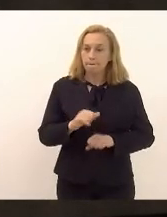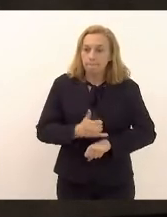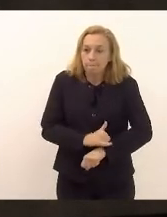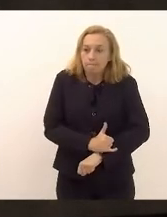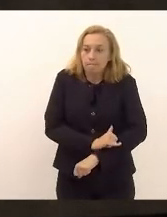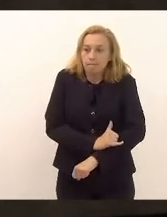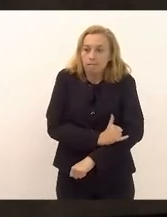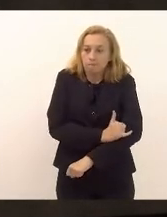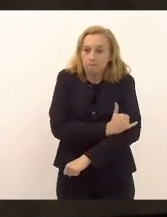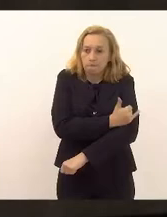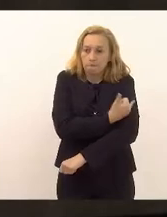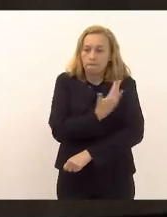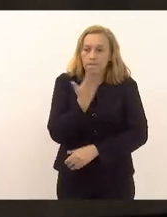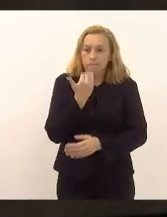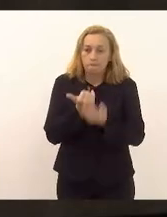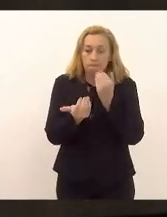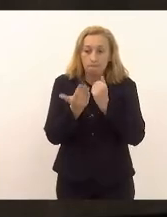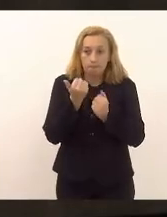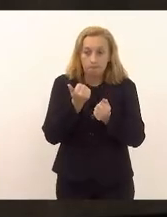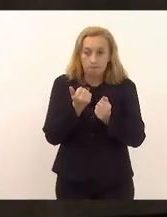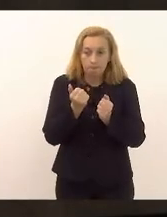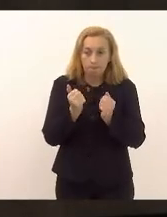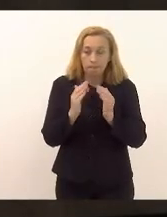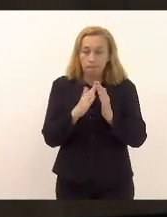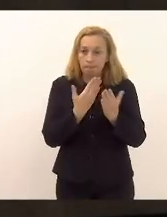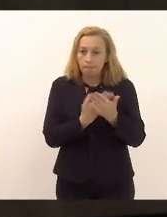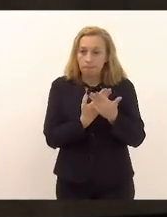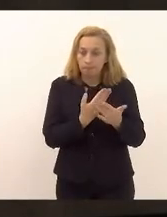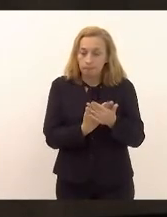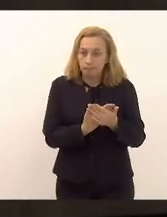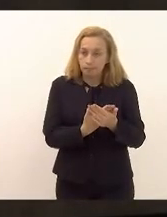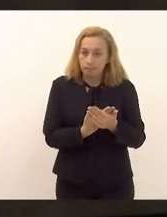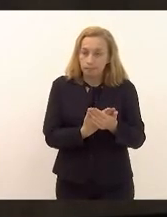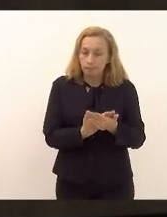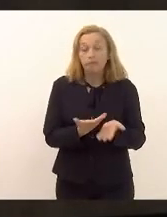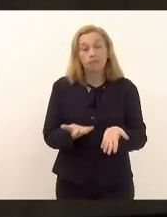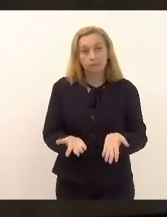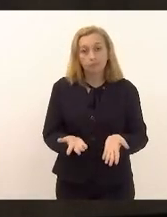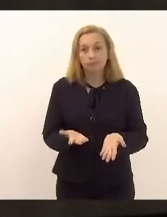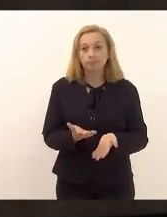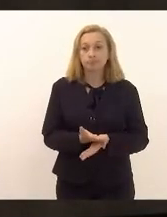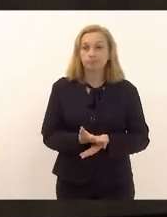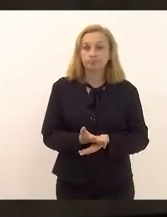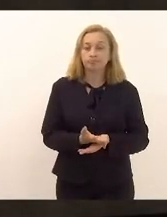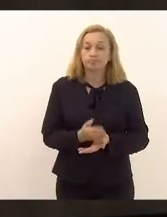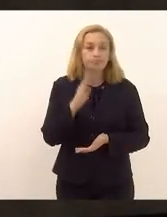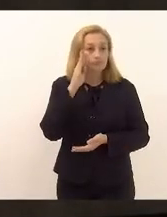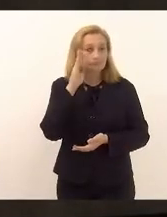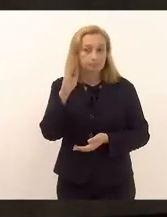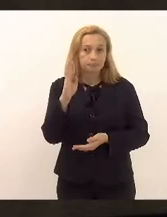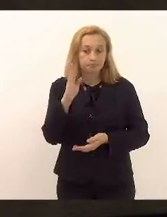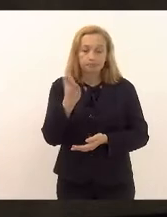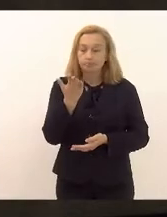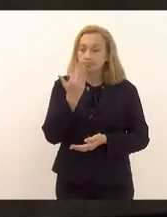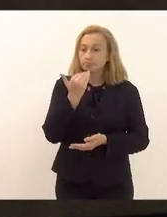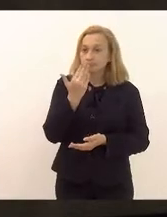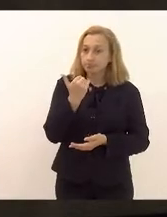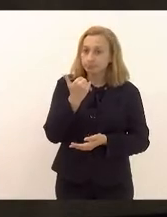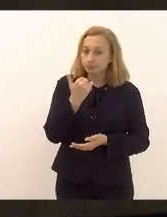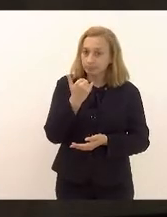peso. A alimentação escolar é, para boa parte das nossas crianças e adolescentes, a principal fonte de